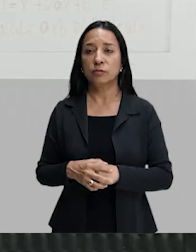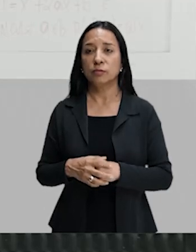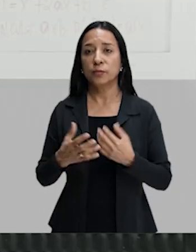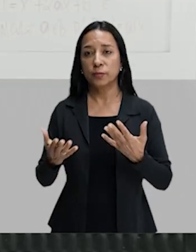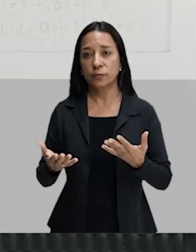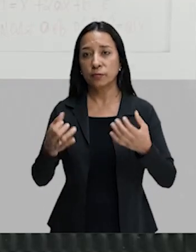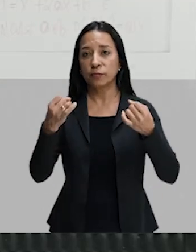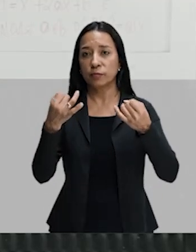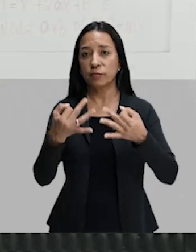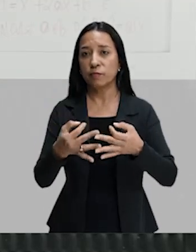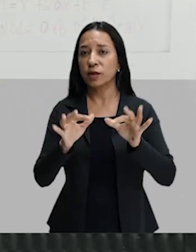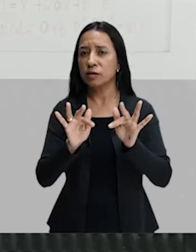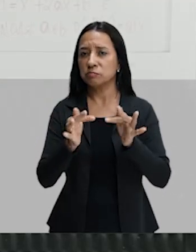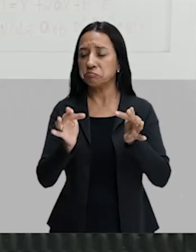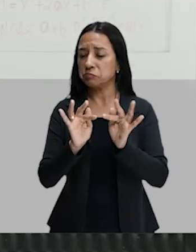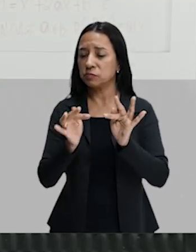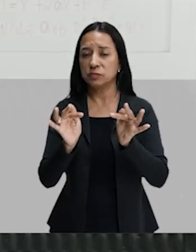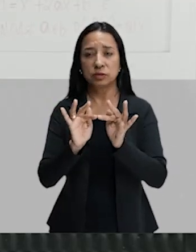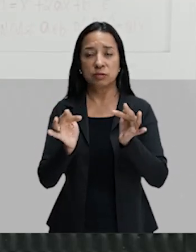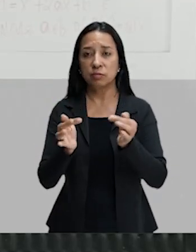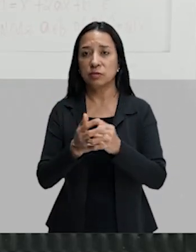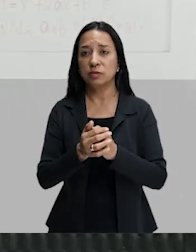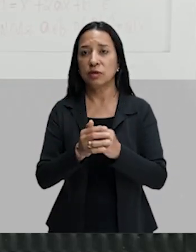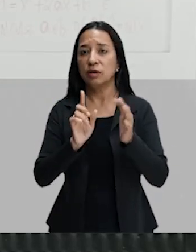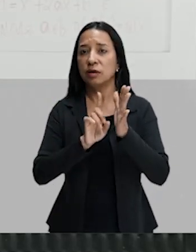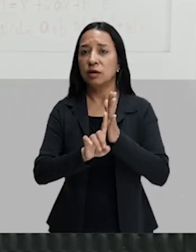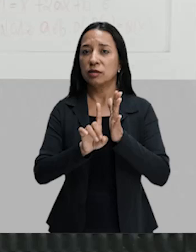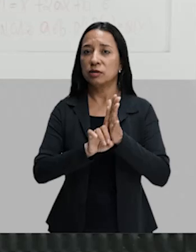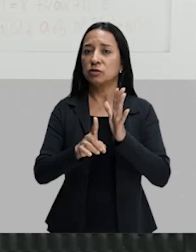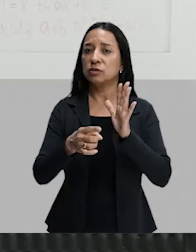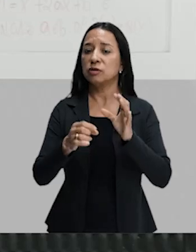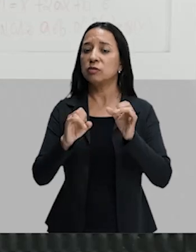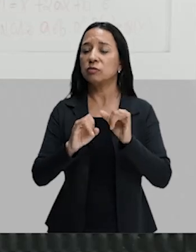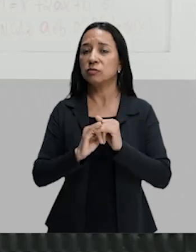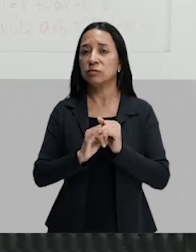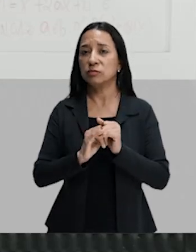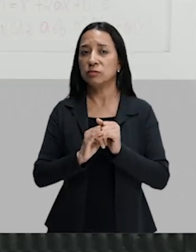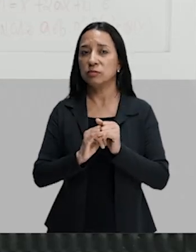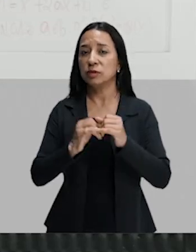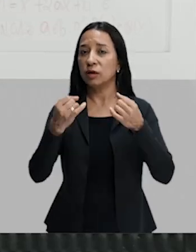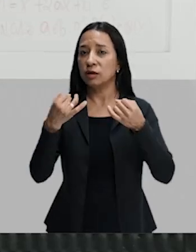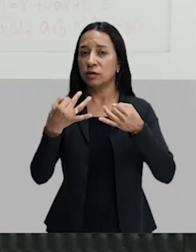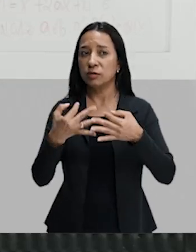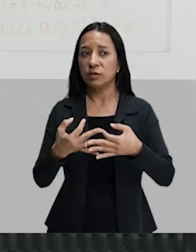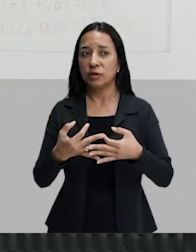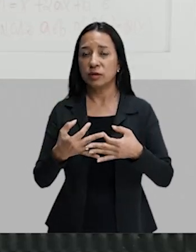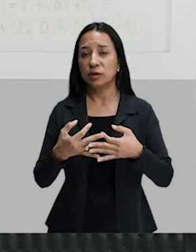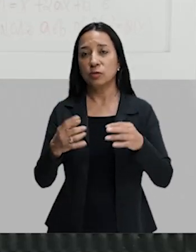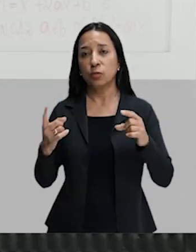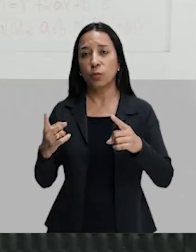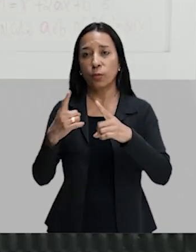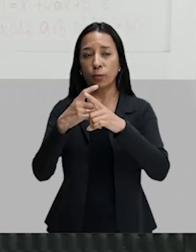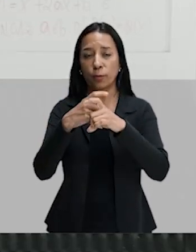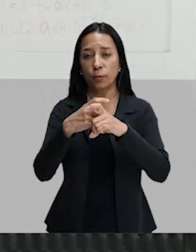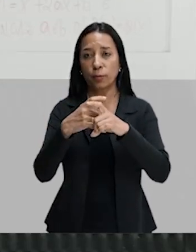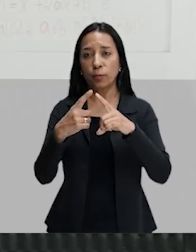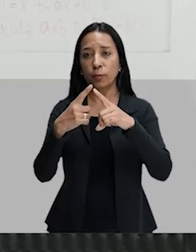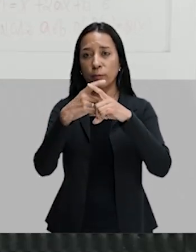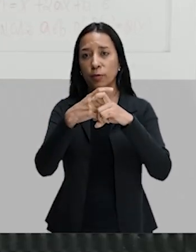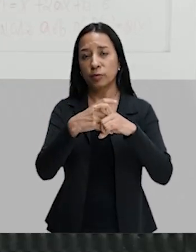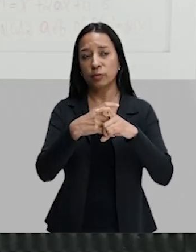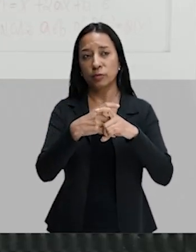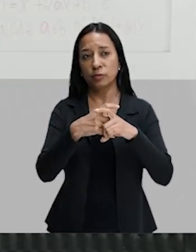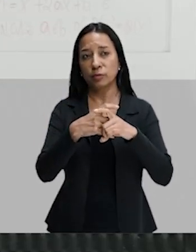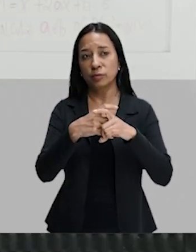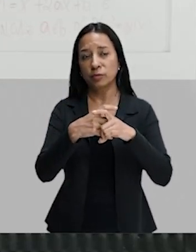qx. Bem simples, pessoal, olha só. A questão está dizendo, me informa que esse polinômio aqui, ele